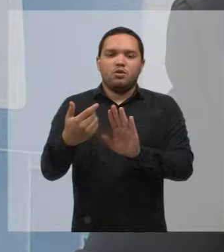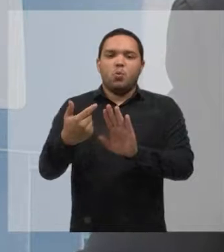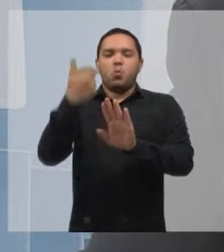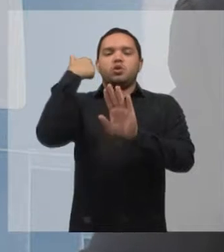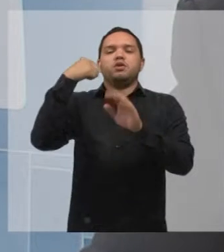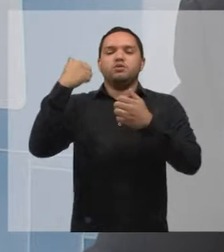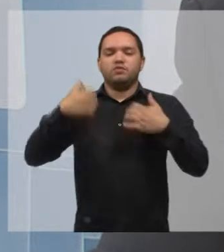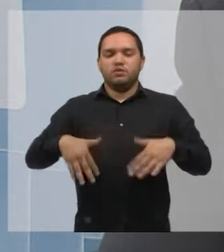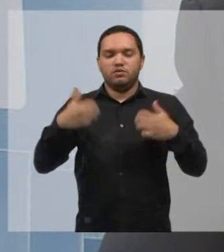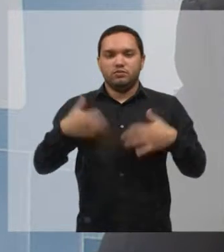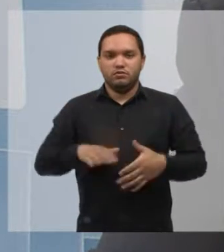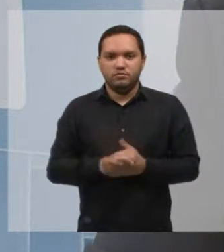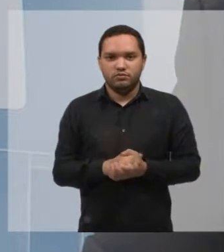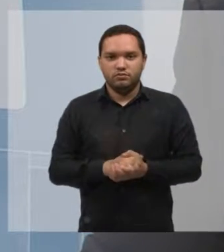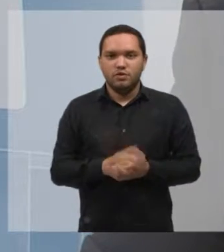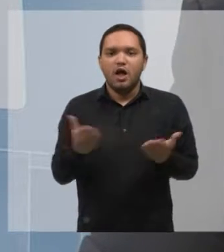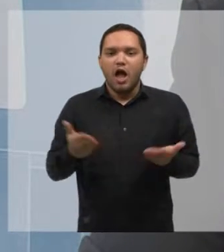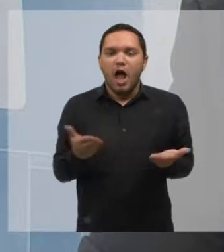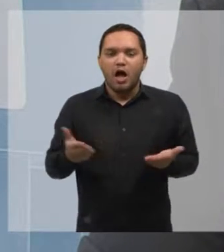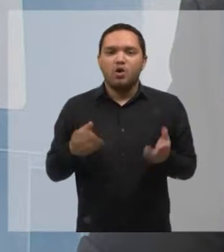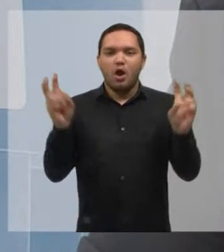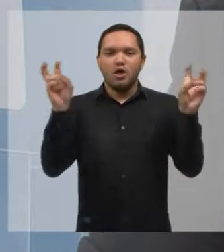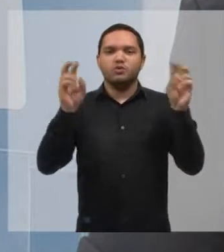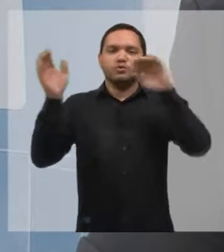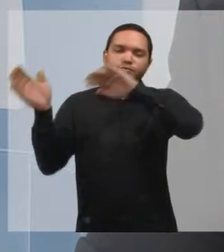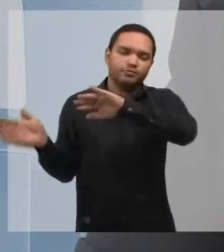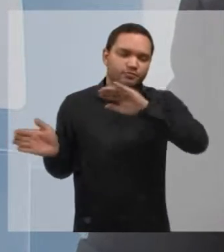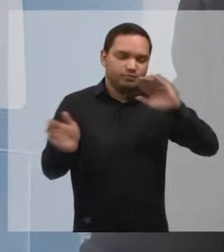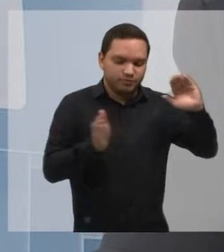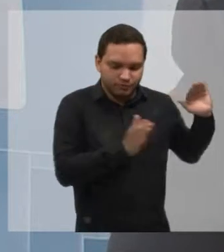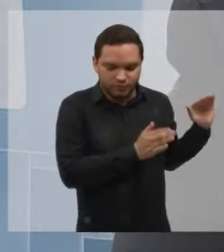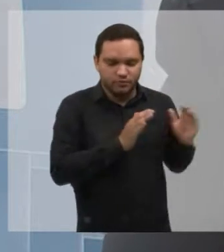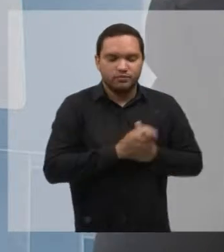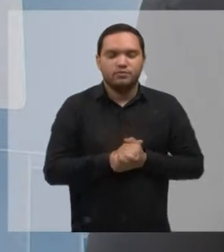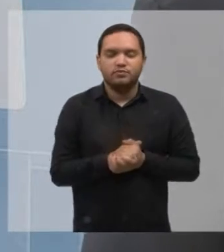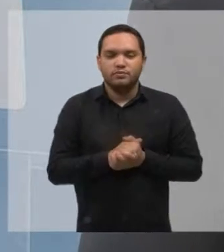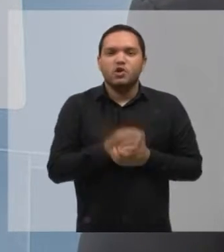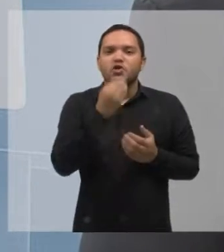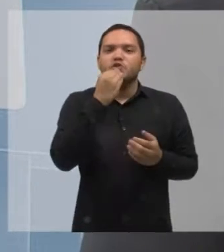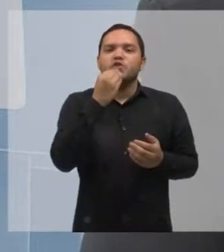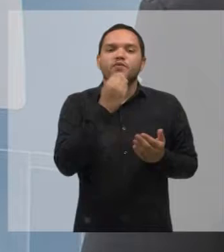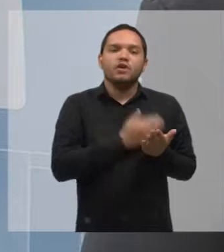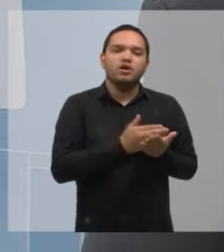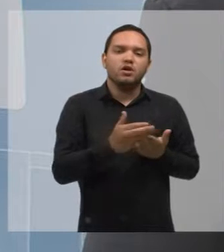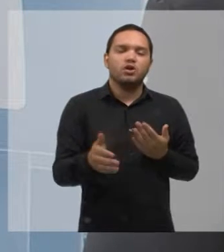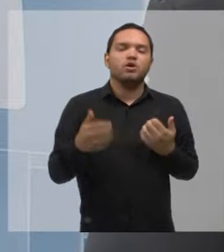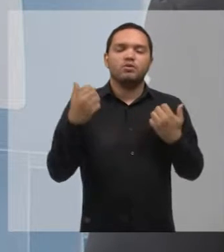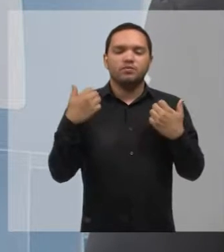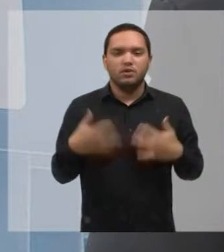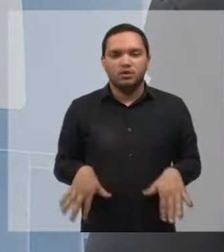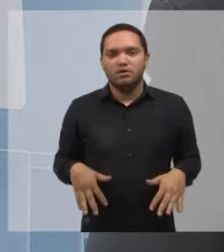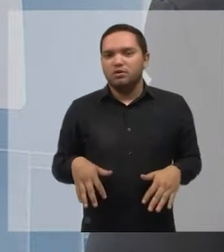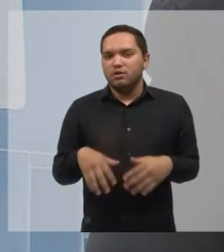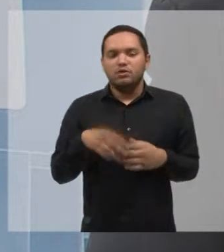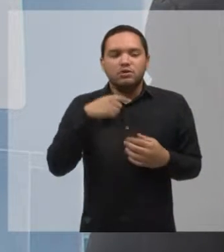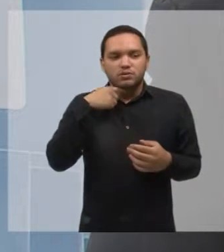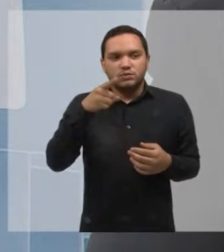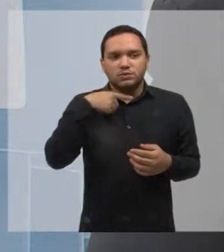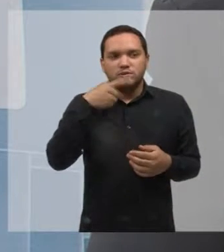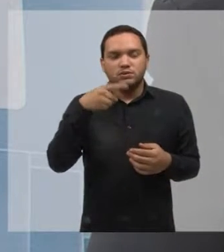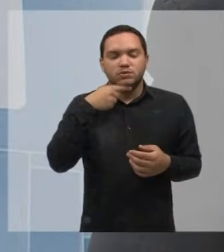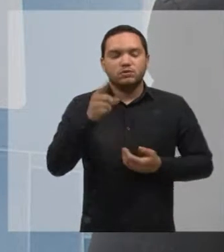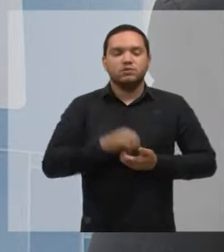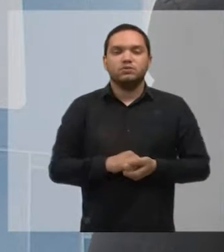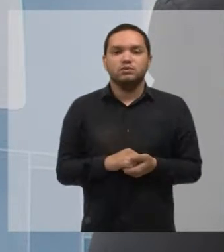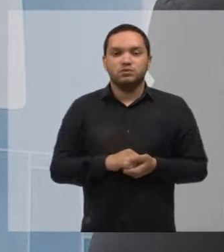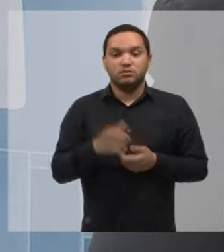Deixa eu mudar completamente de assunto, Luiz. Que era para ter falado no início, mas mas eu não tive a oportunidade de falar.